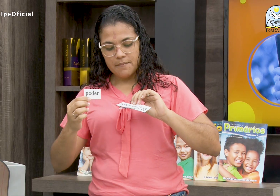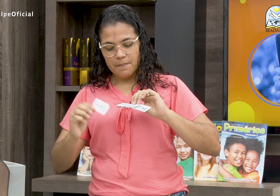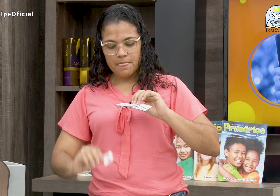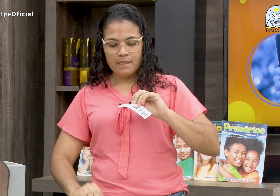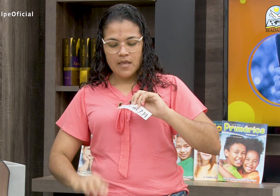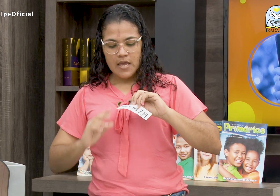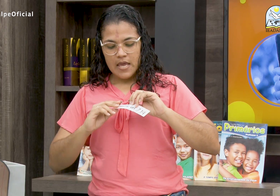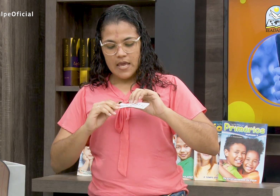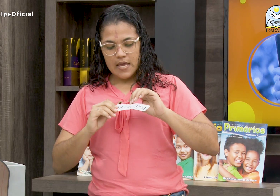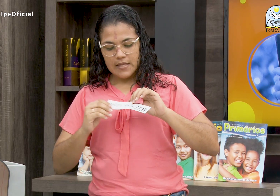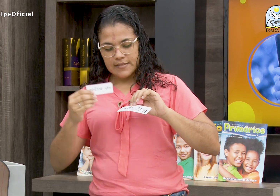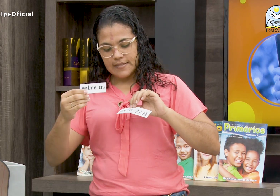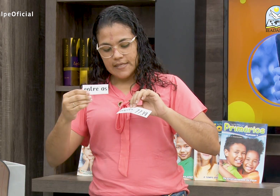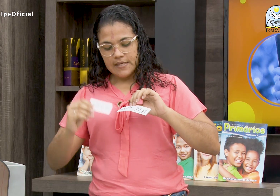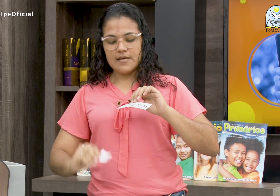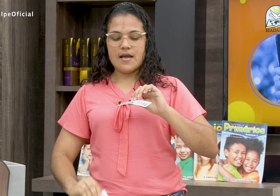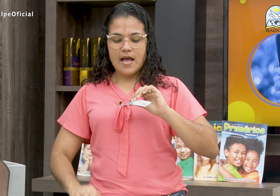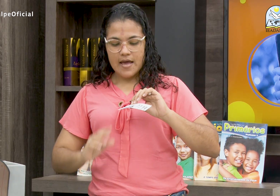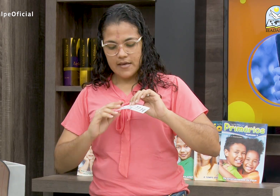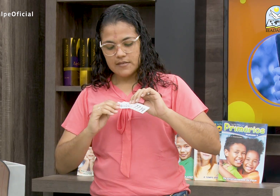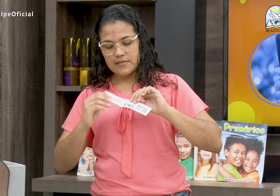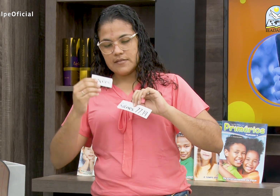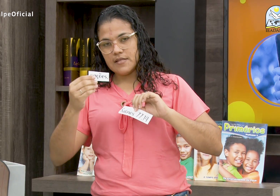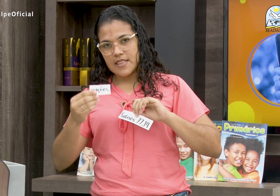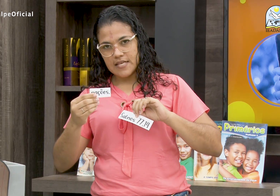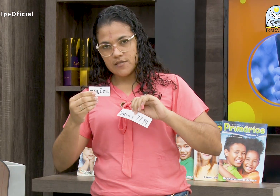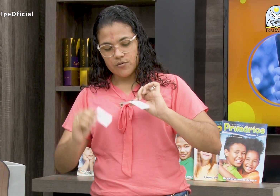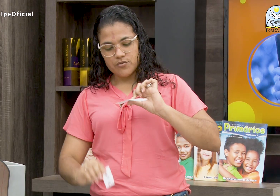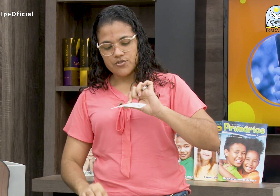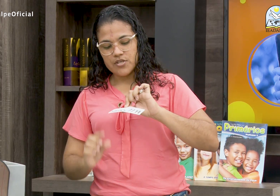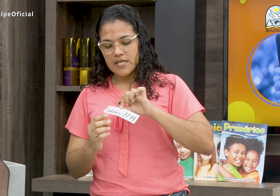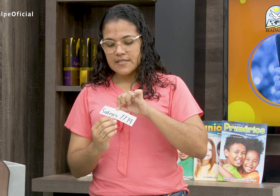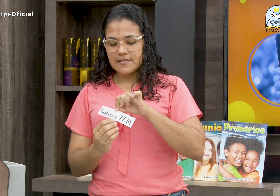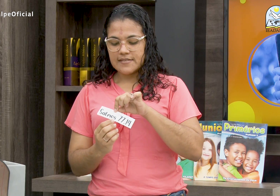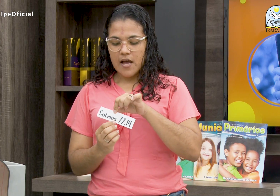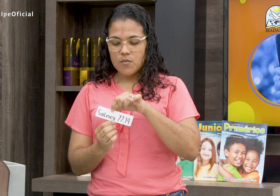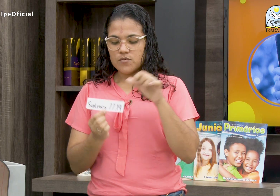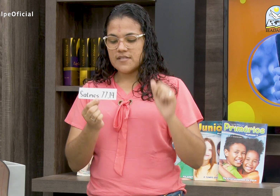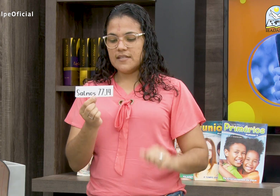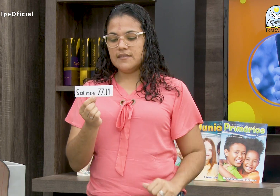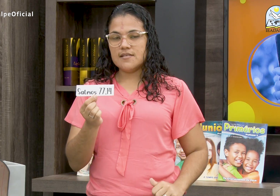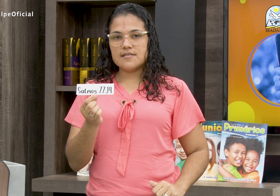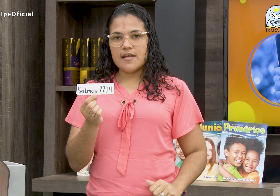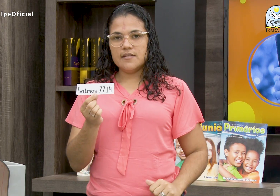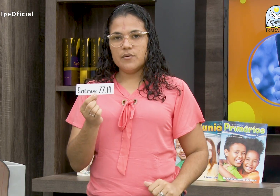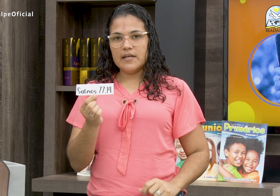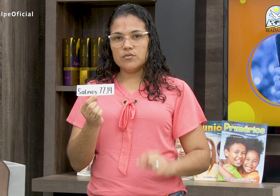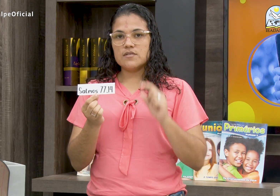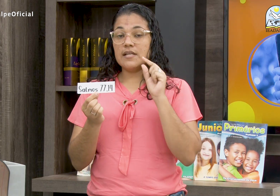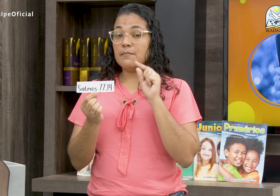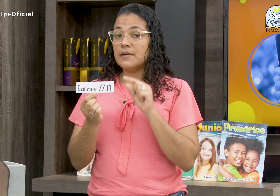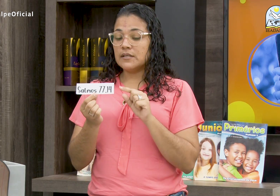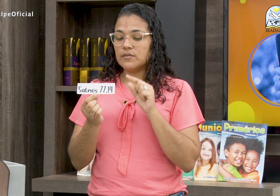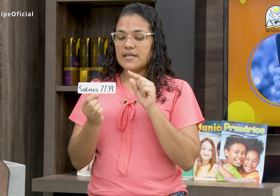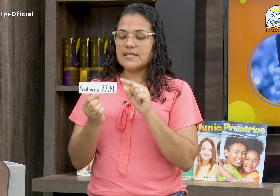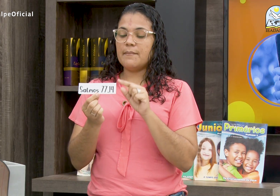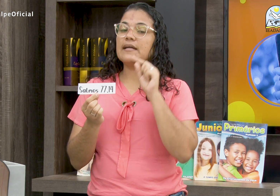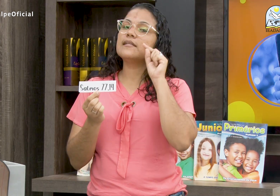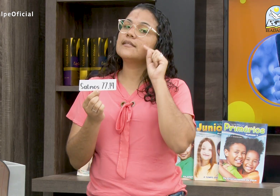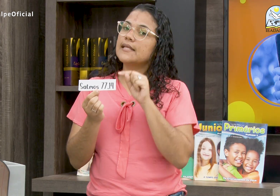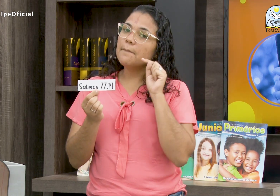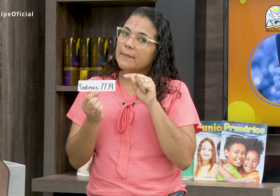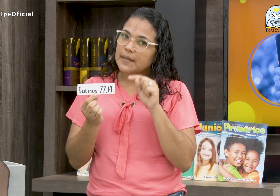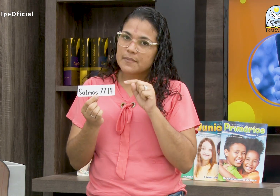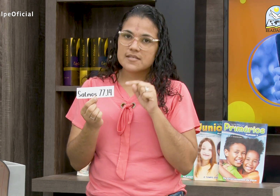poder entre as nações. Salmo 77 e o 14. Lembrando que essa